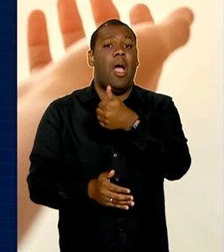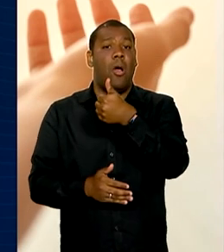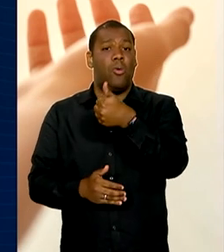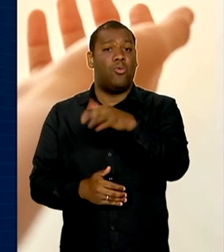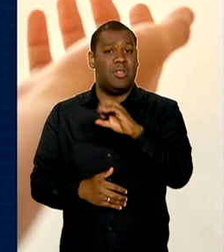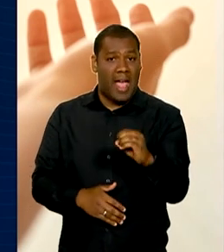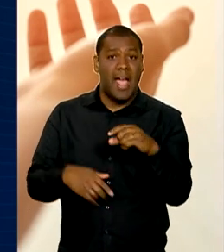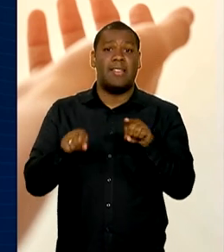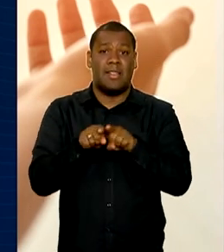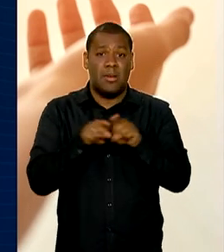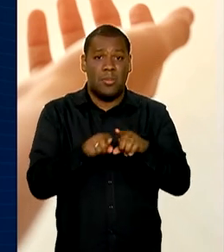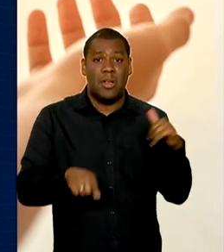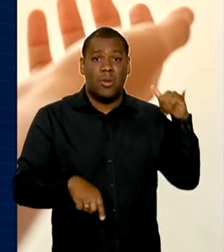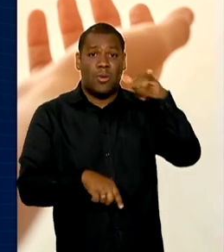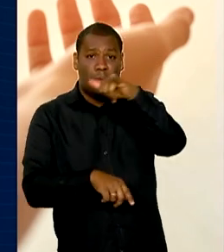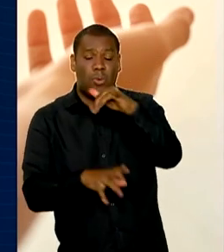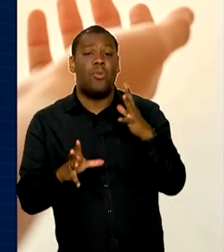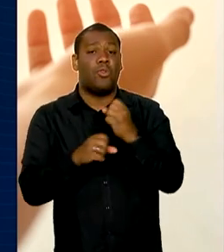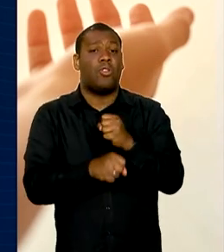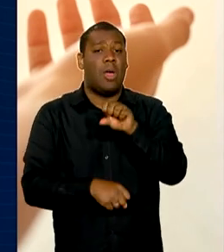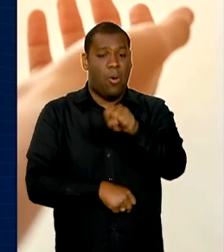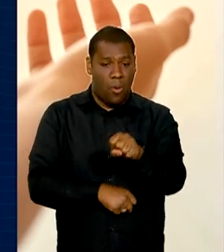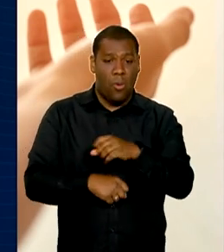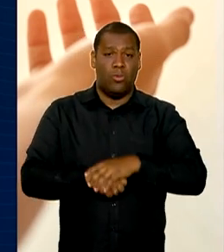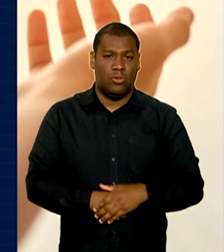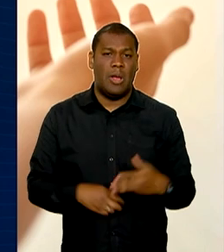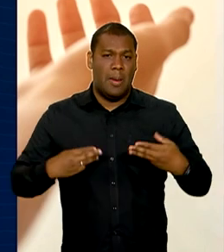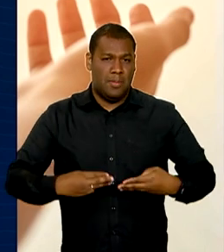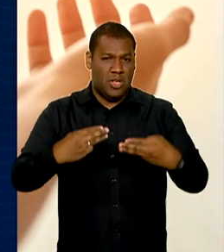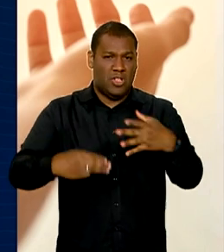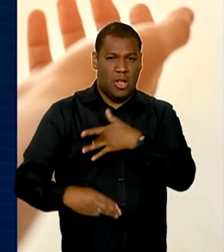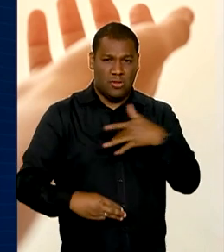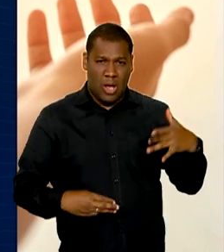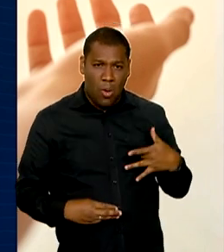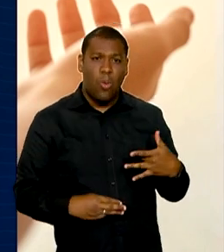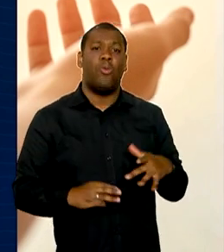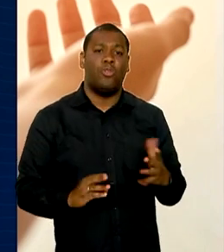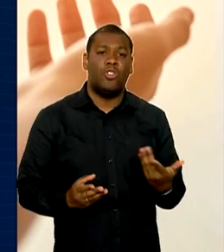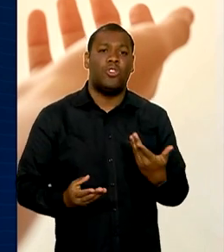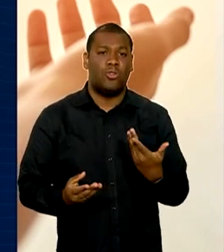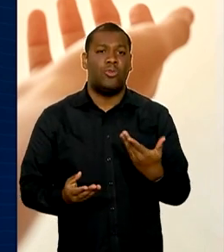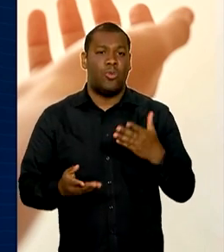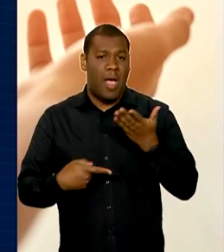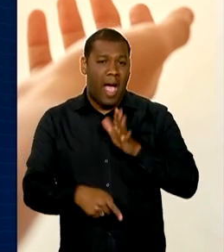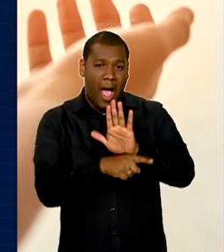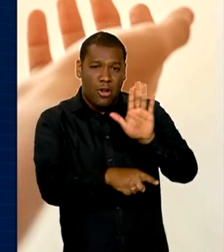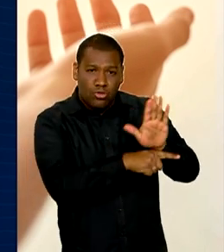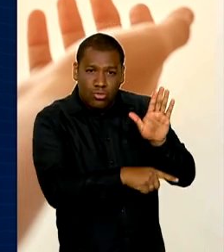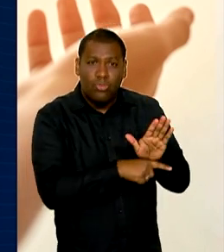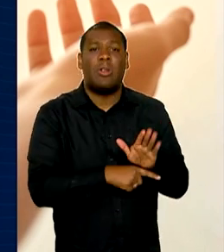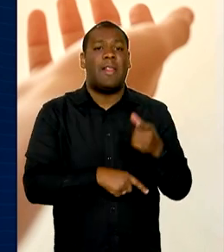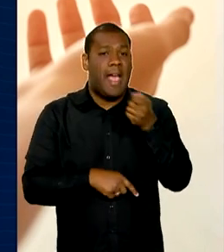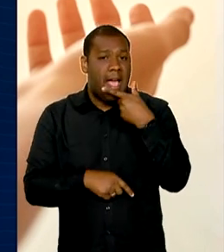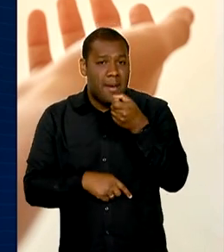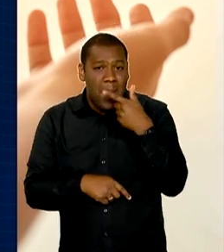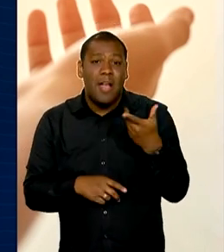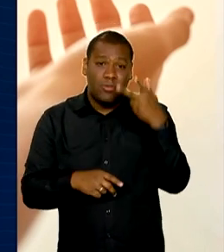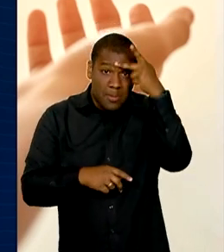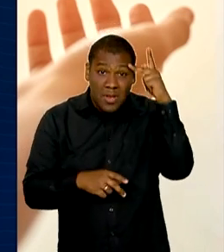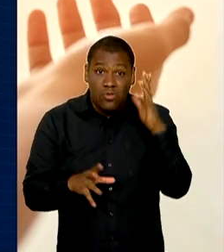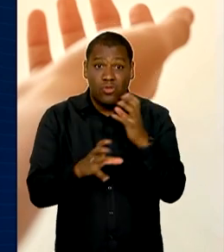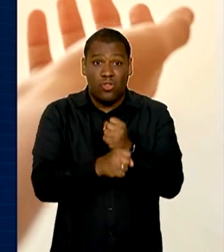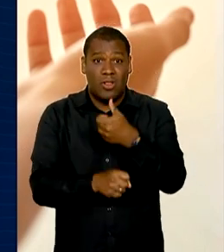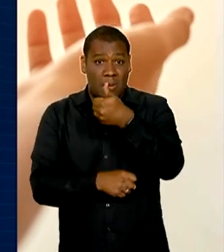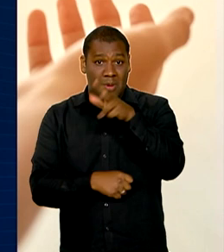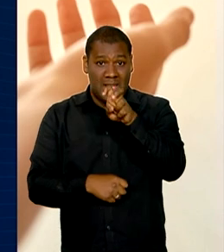aeronaves. O Ministério da Saúde encaminhou kits de medicamentos para atender 15 mil pessoas, reforçou o atendimento no Hospital